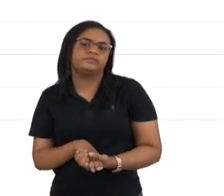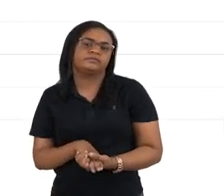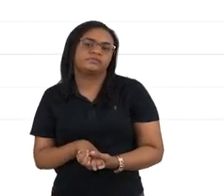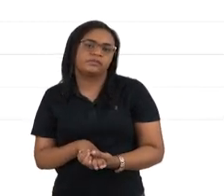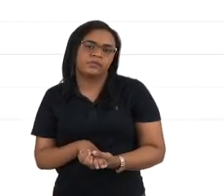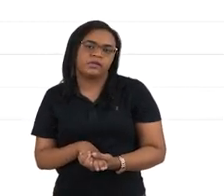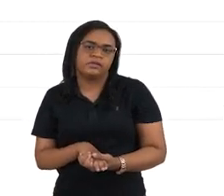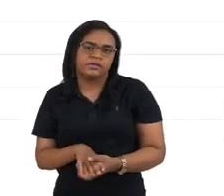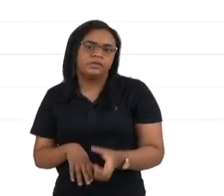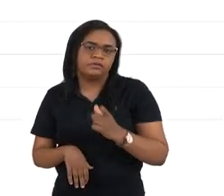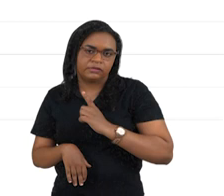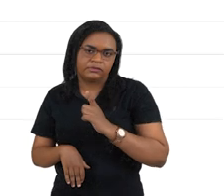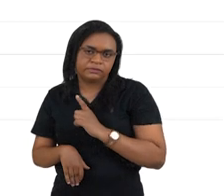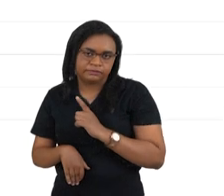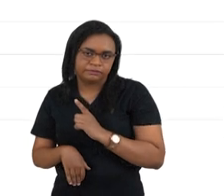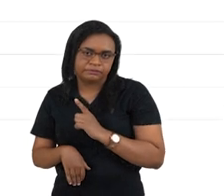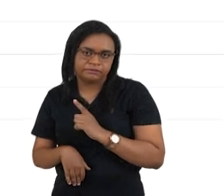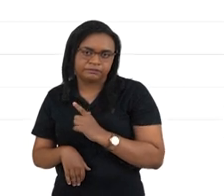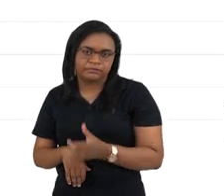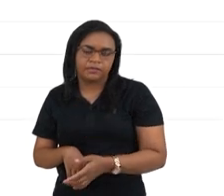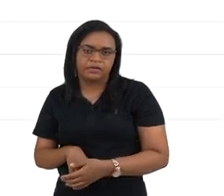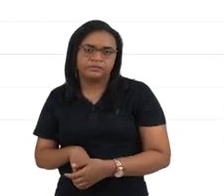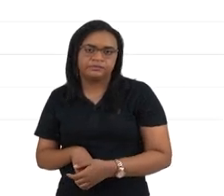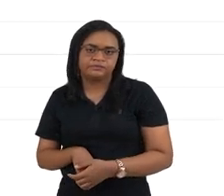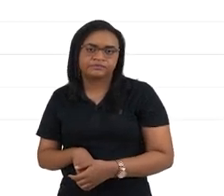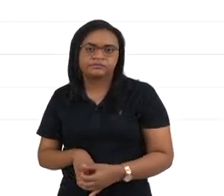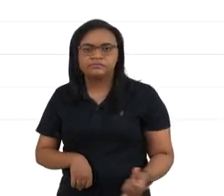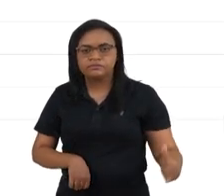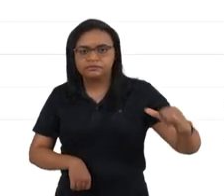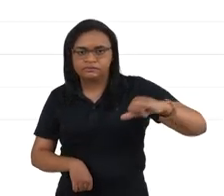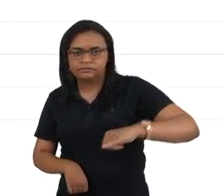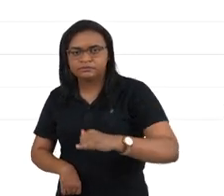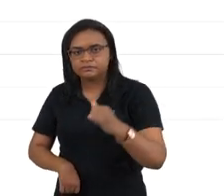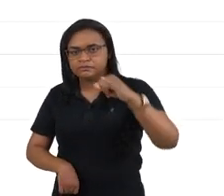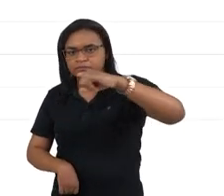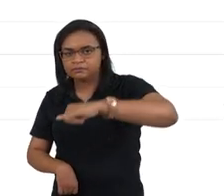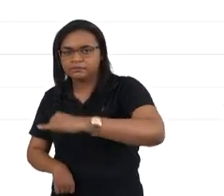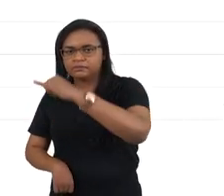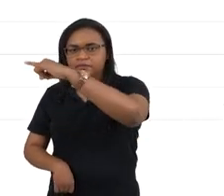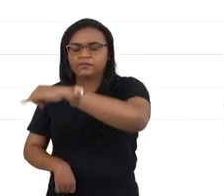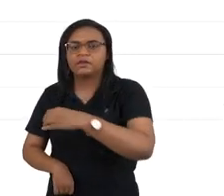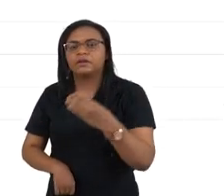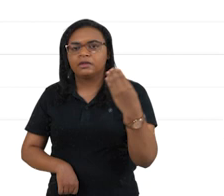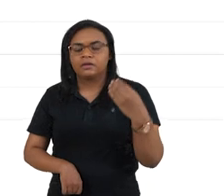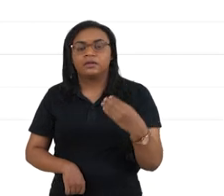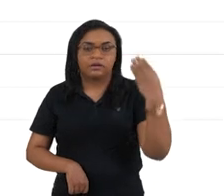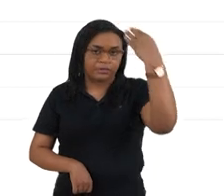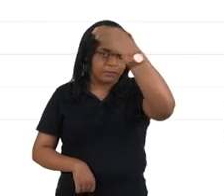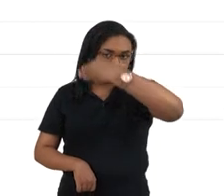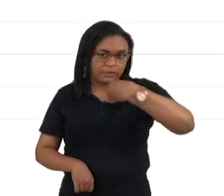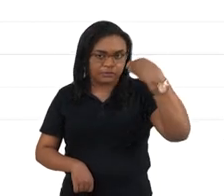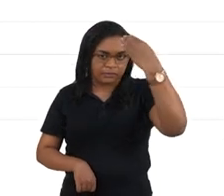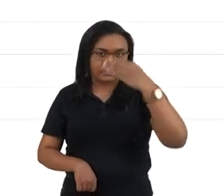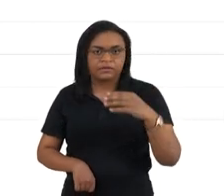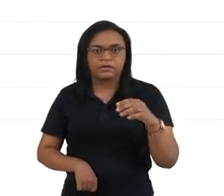Então, ó, eu vou ter aqui, ó, leva voando a 450 km por hora, leva 4 horas para chegar da cidade A a